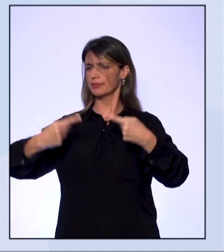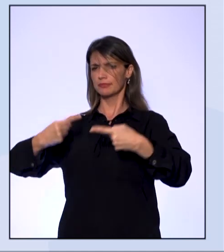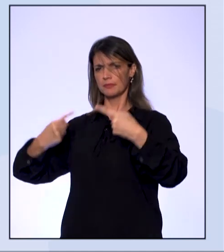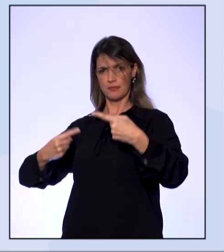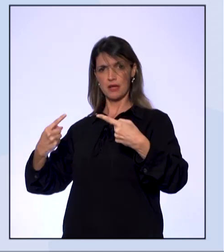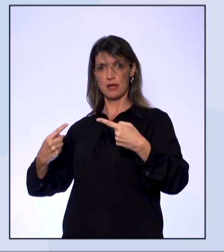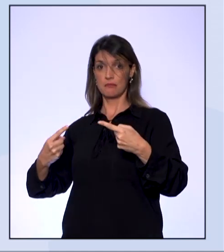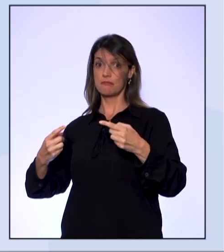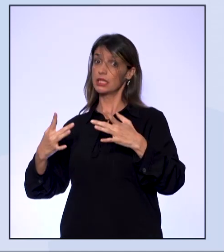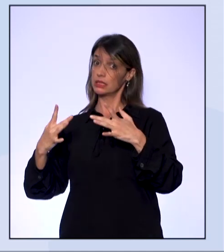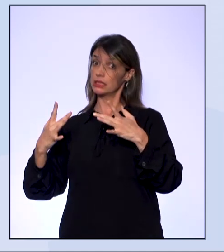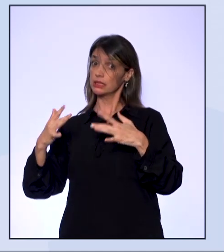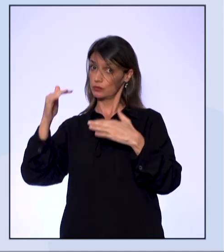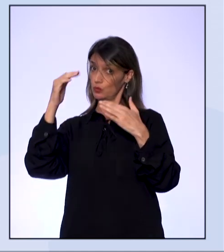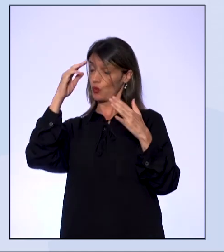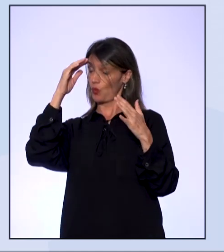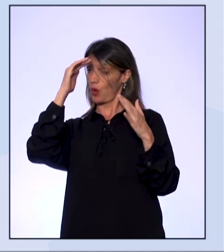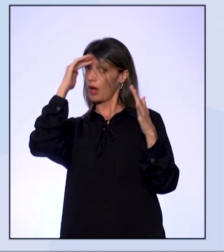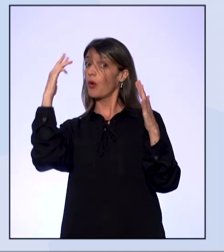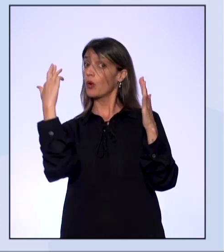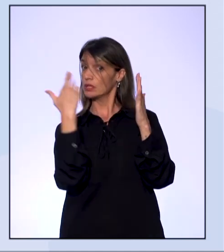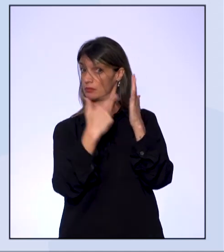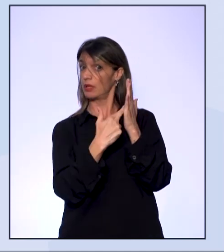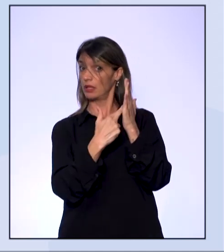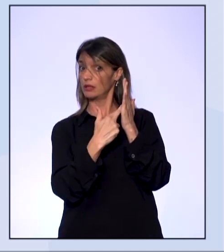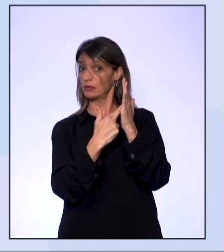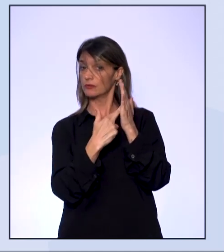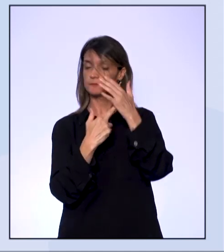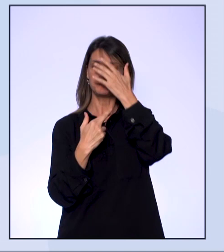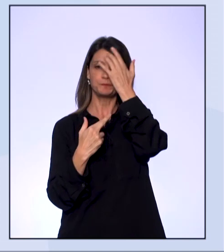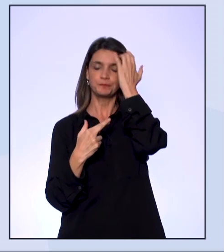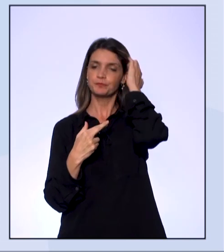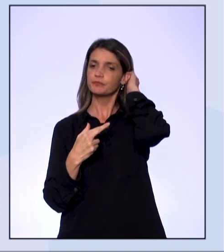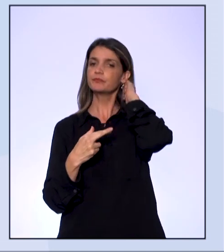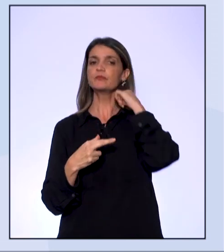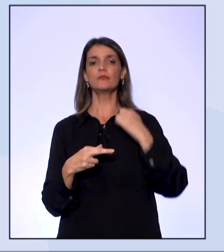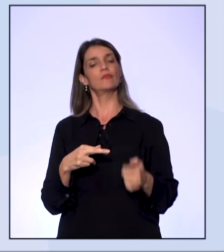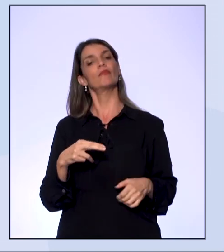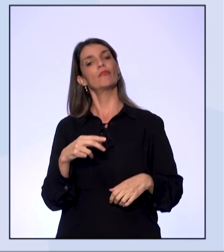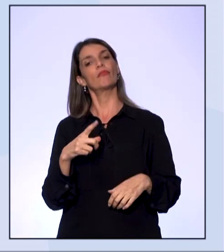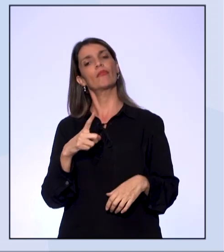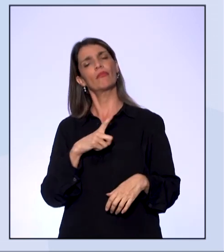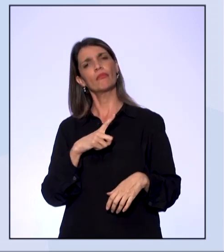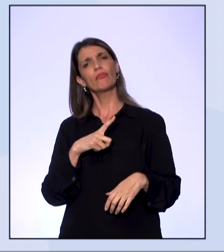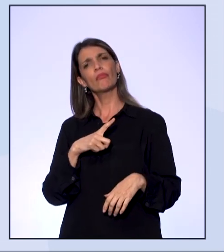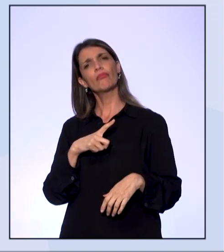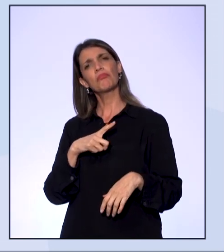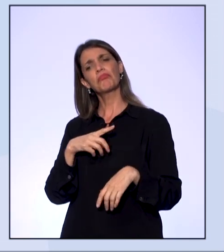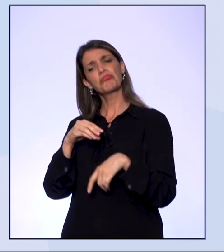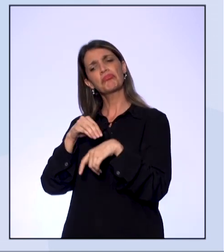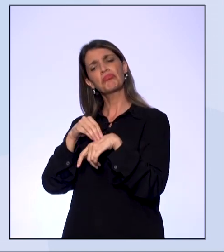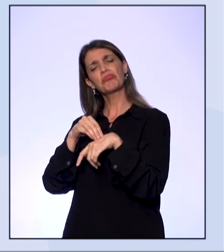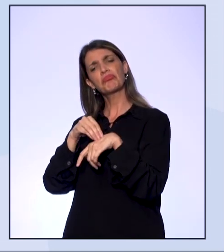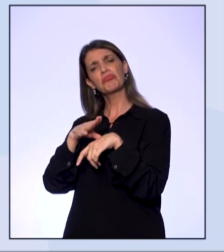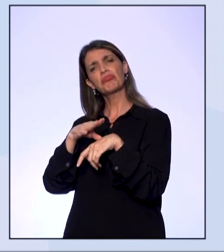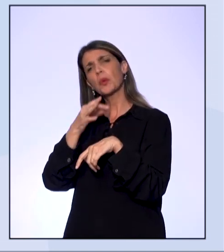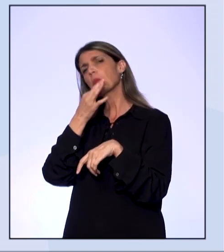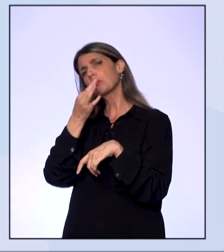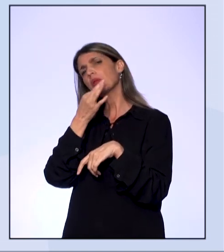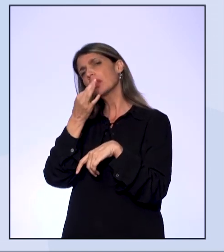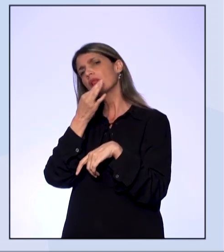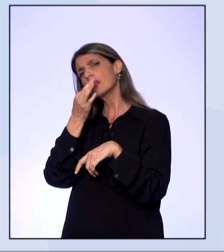na verdade, eu tenho que pensar que todos os temas, eles admitem um artigo de opinião. Eles emitem opiniões contraditórias, eles emitem